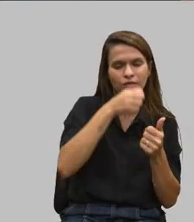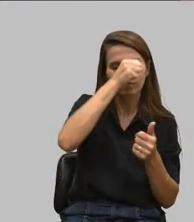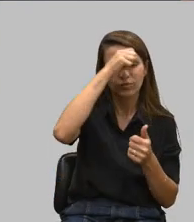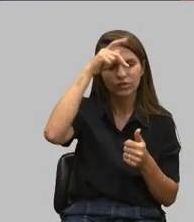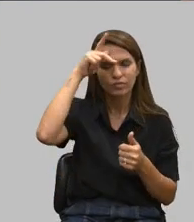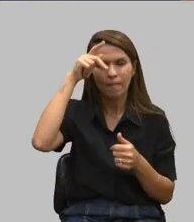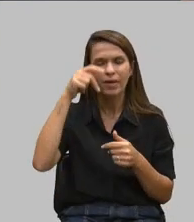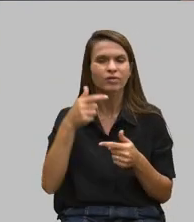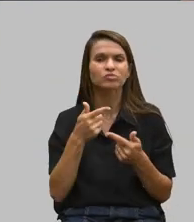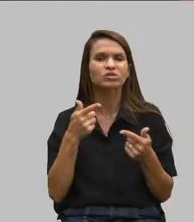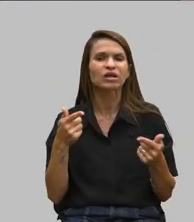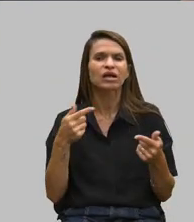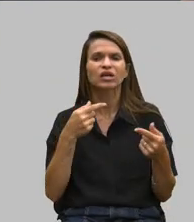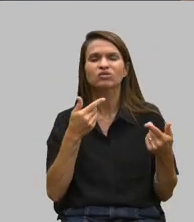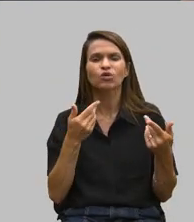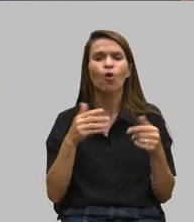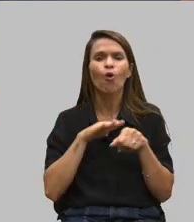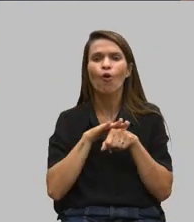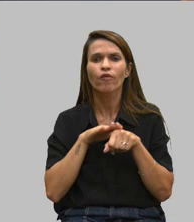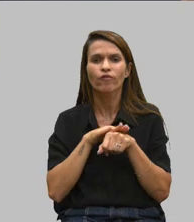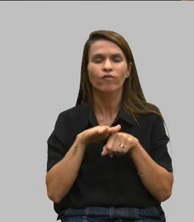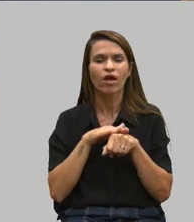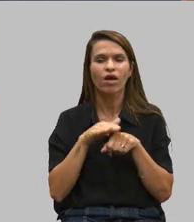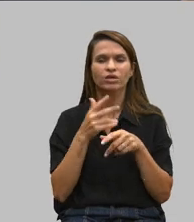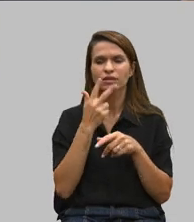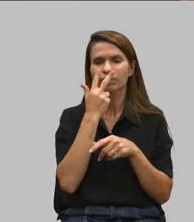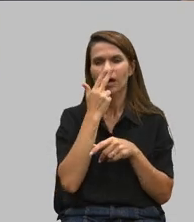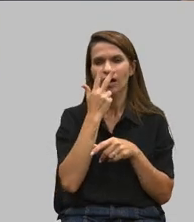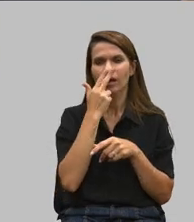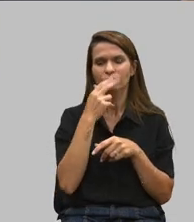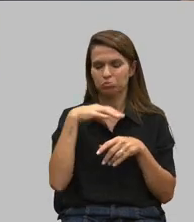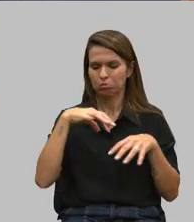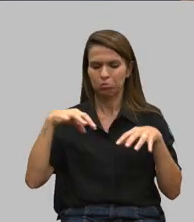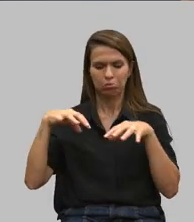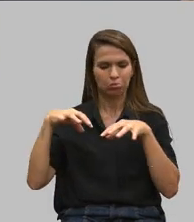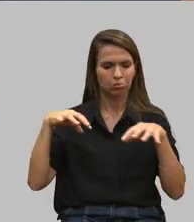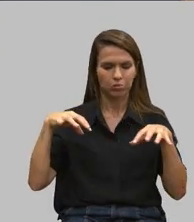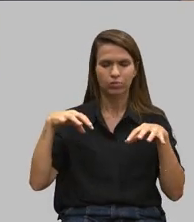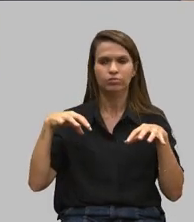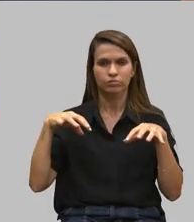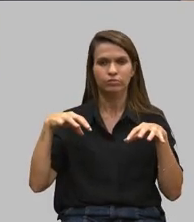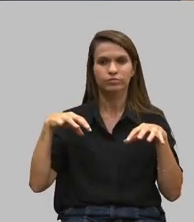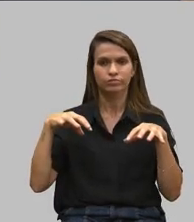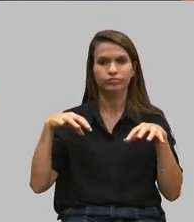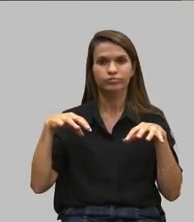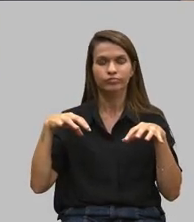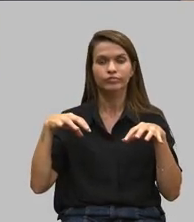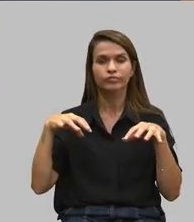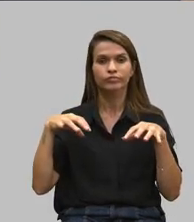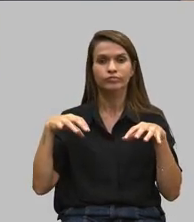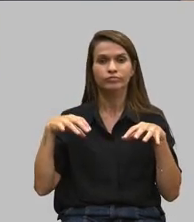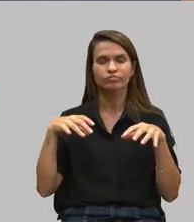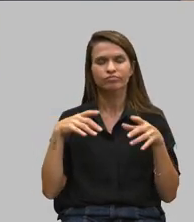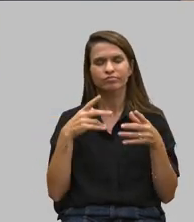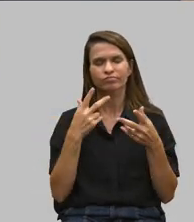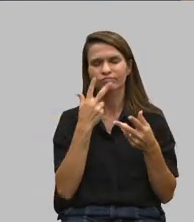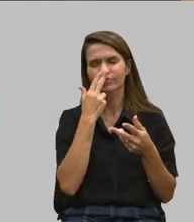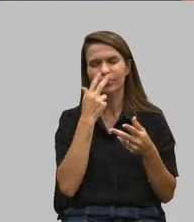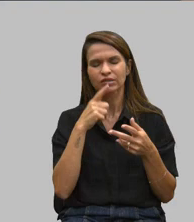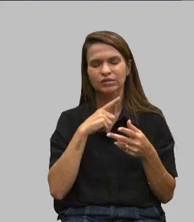nenhuma conversa né porque parece que são por serem redes distintas então há um um